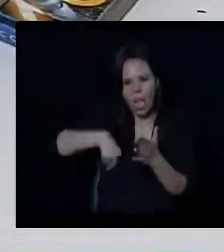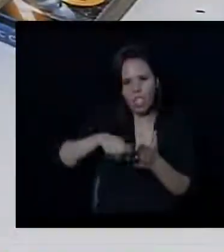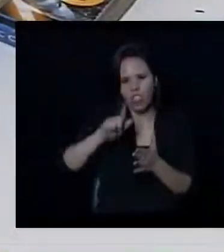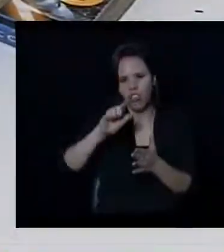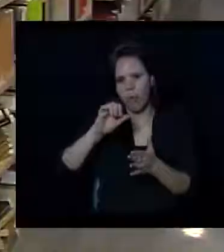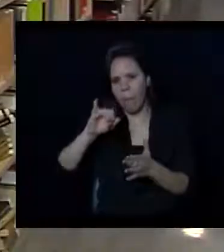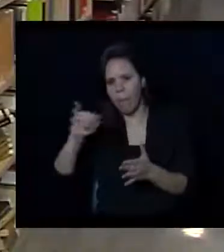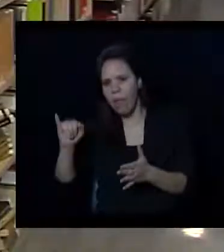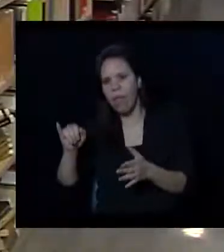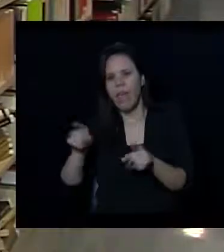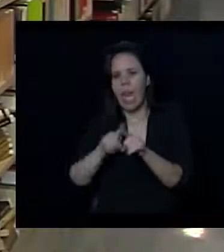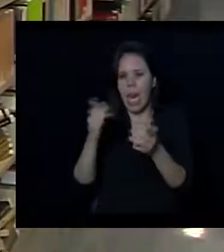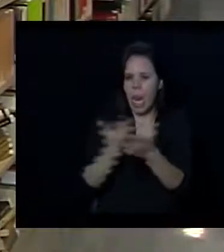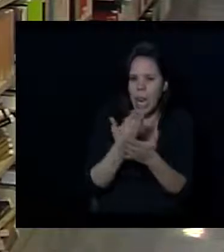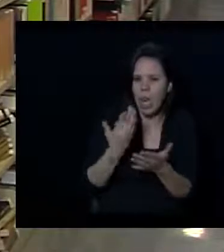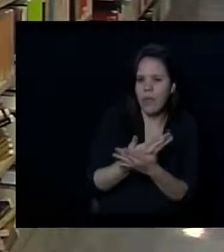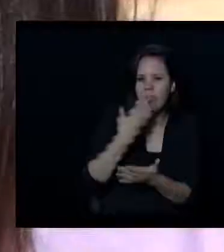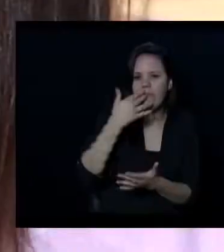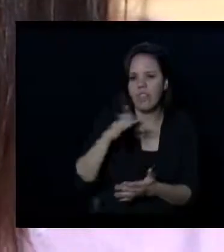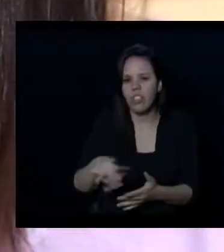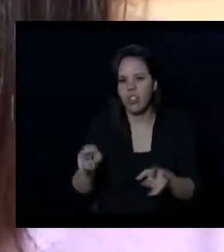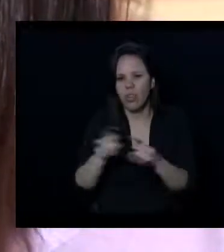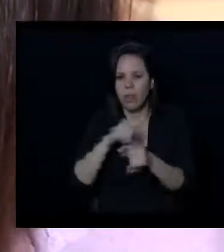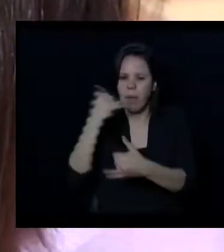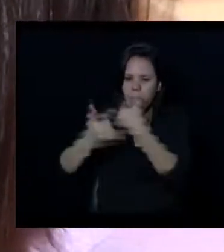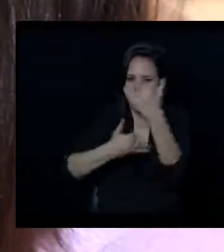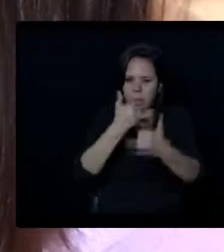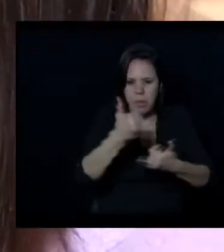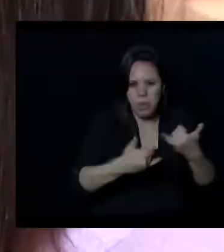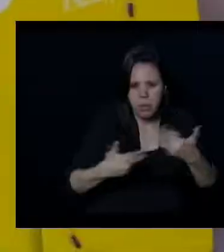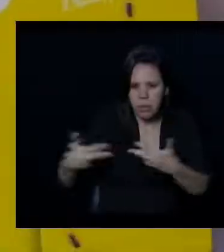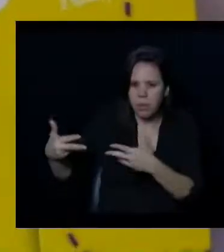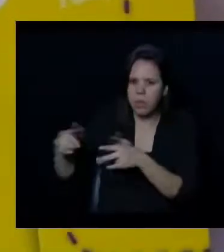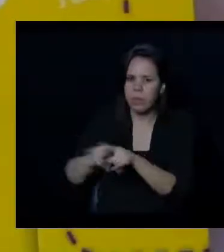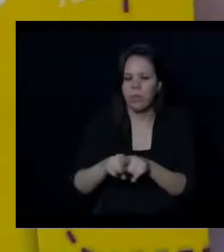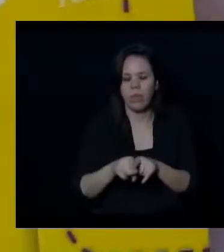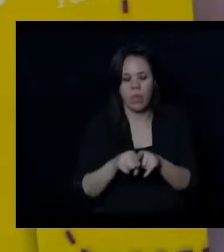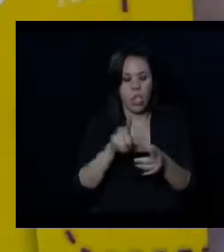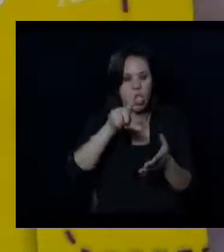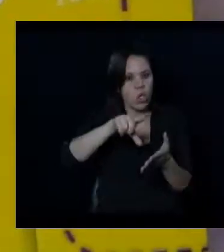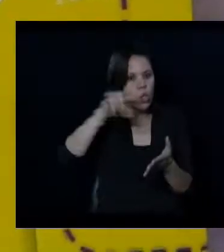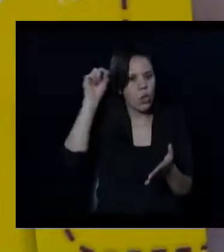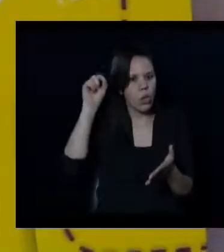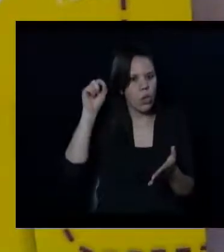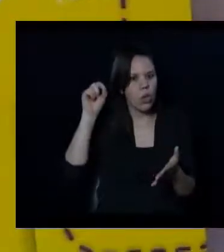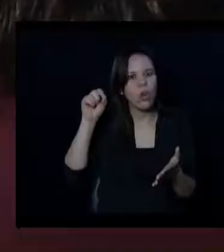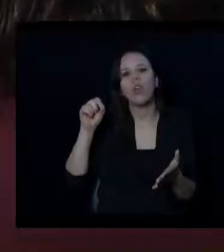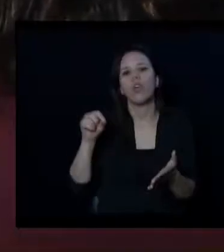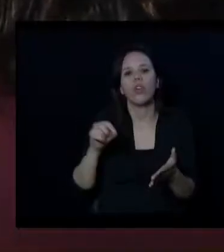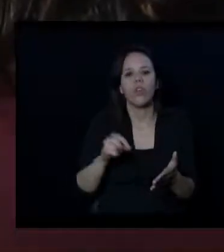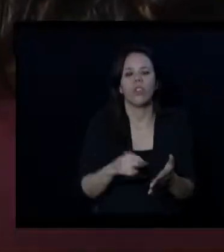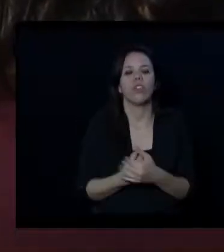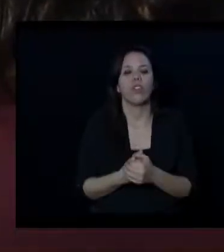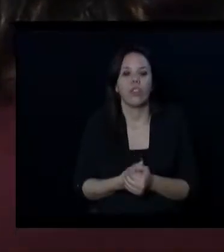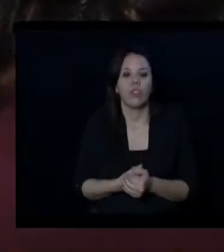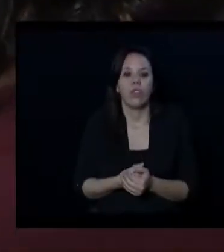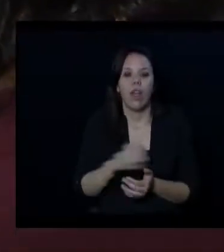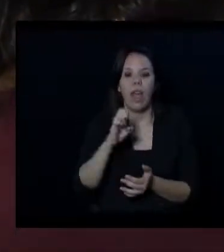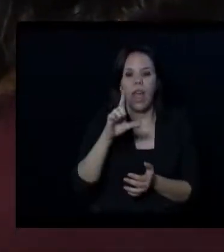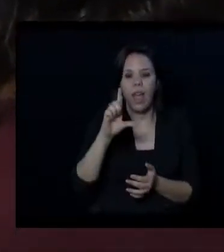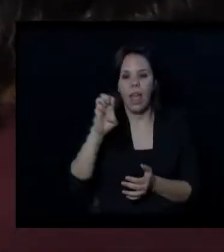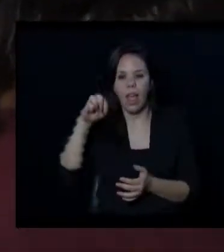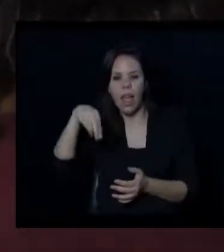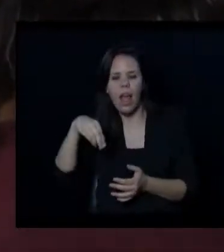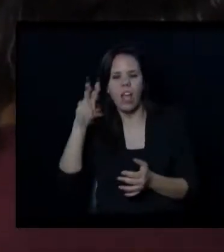livros infantis e de aventura. A Yasmin escolheu o Diário de Aventuras da Ellie. É a história de